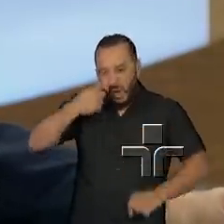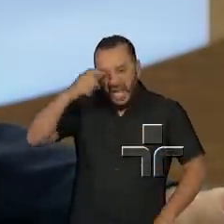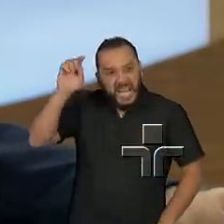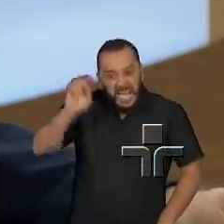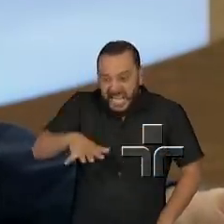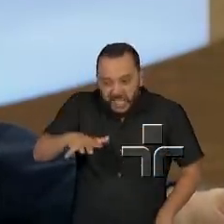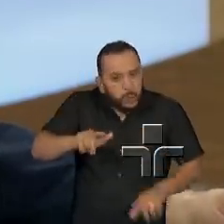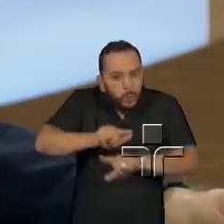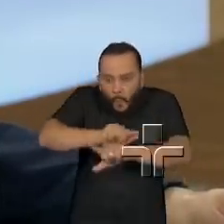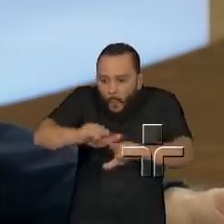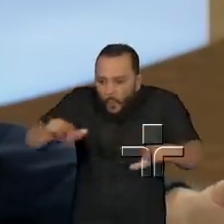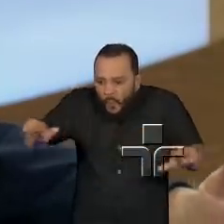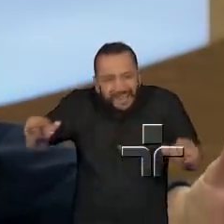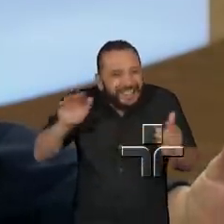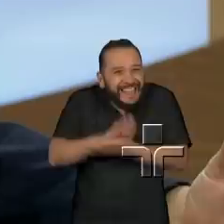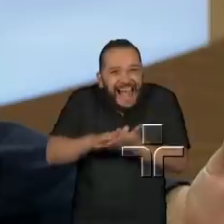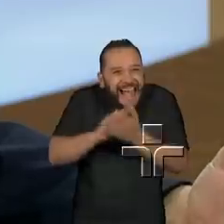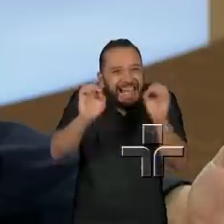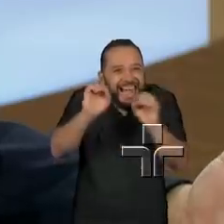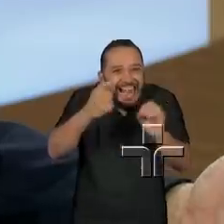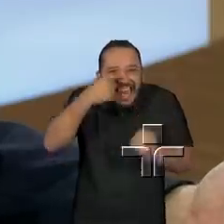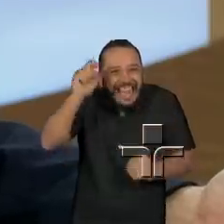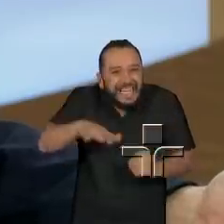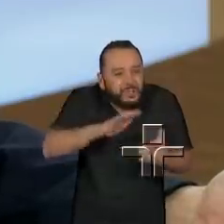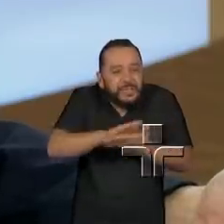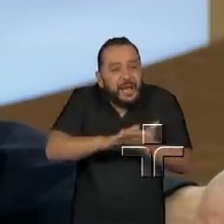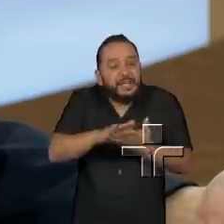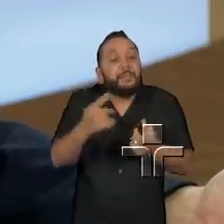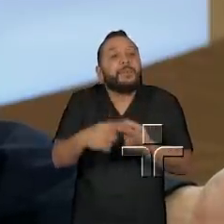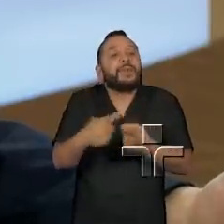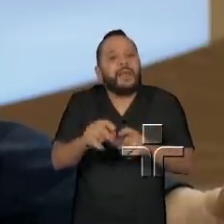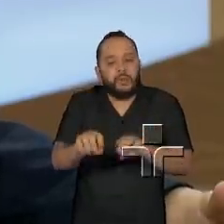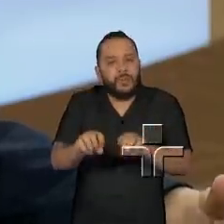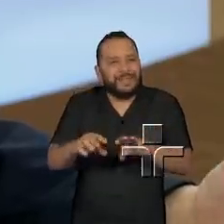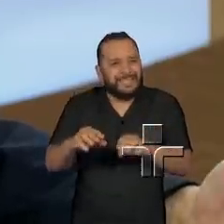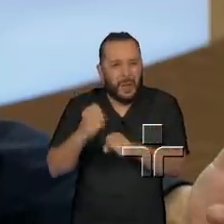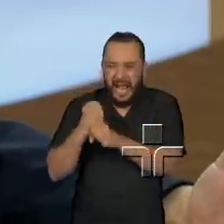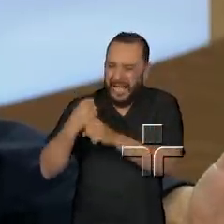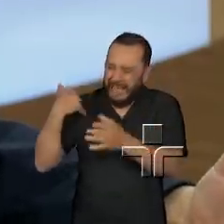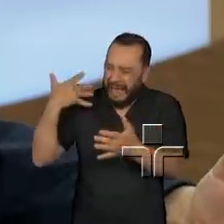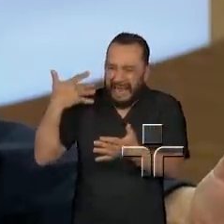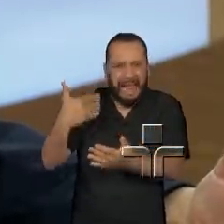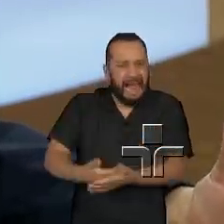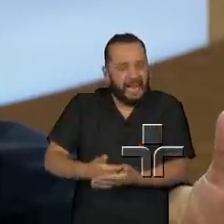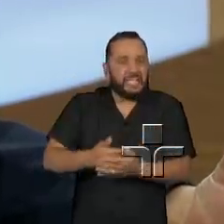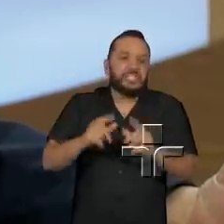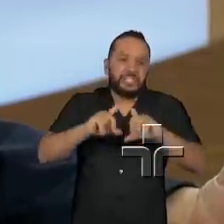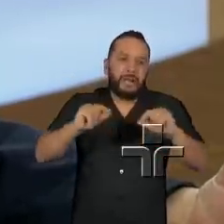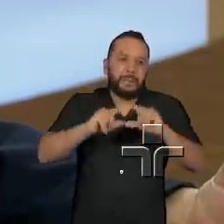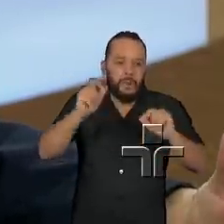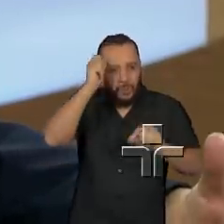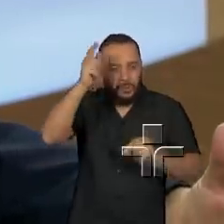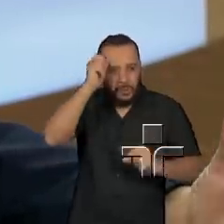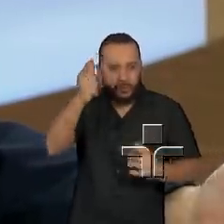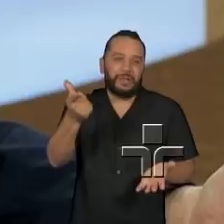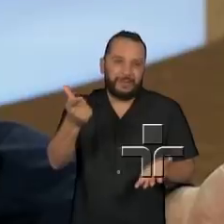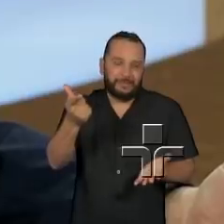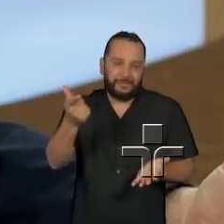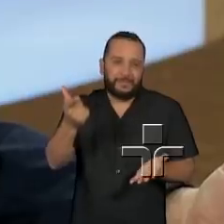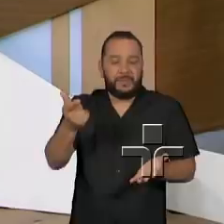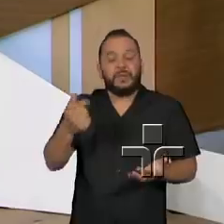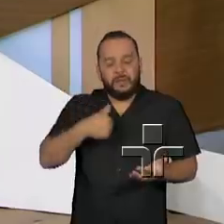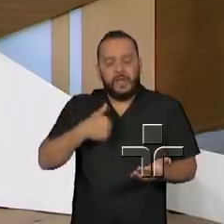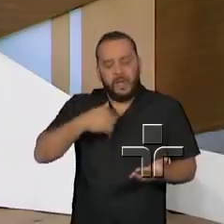sujo. Mas isso é um processo de educação de décadas. Mas, por outro lado, eu acredito na instituição, acredito no